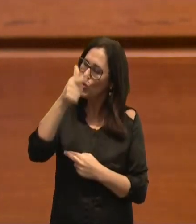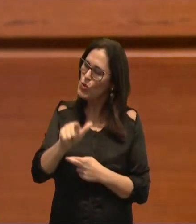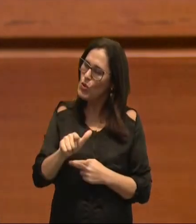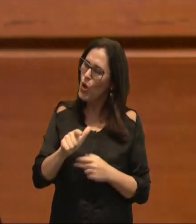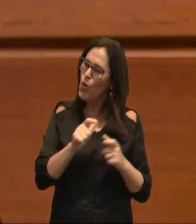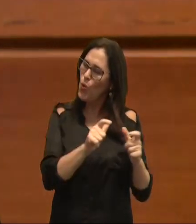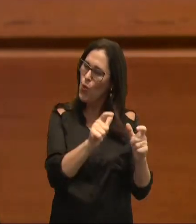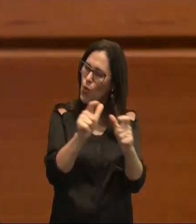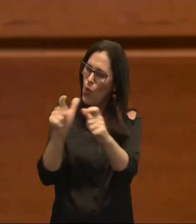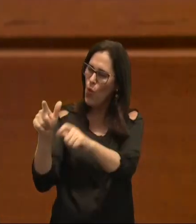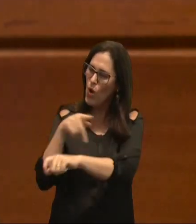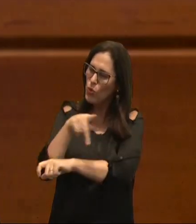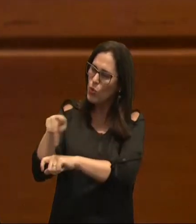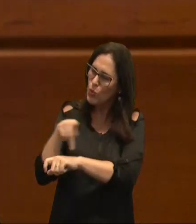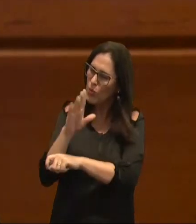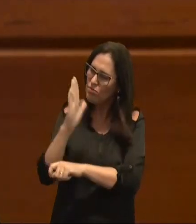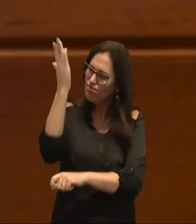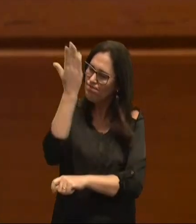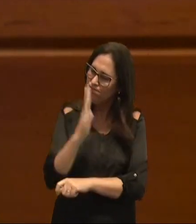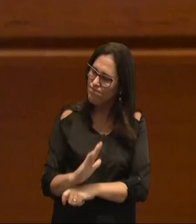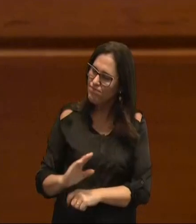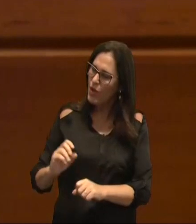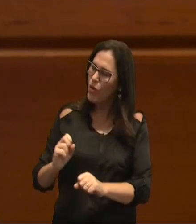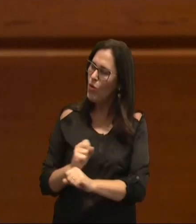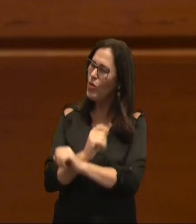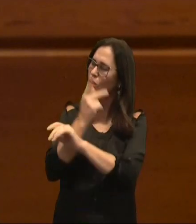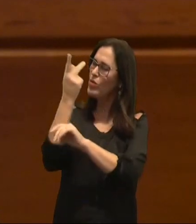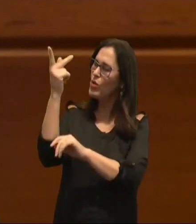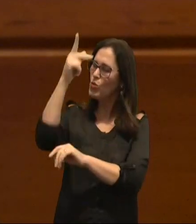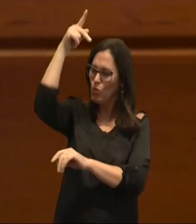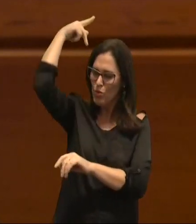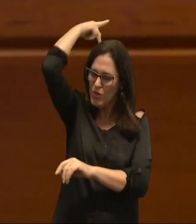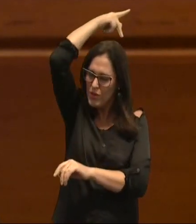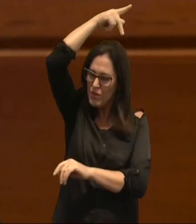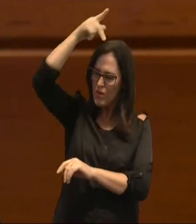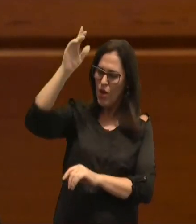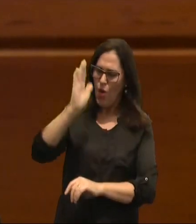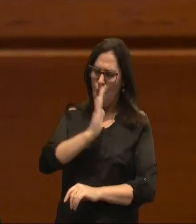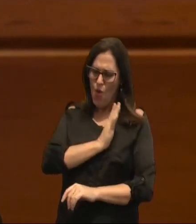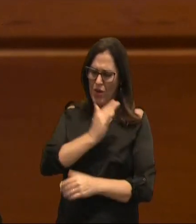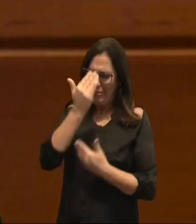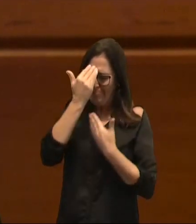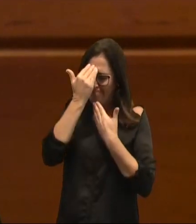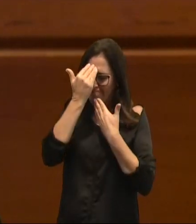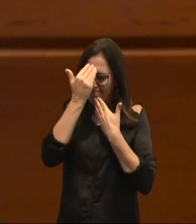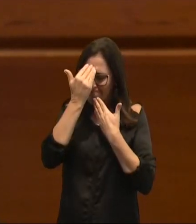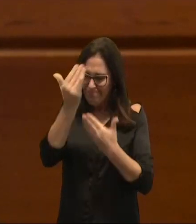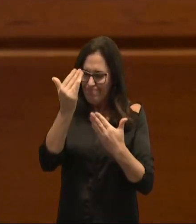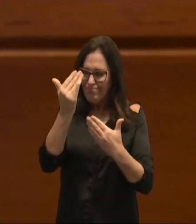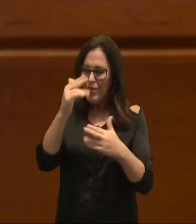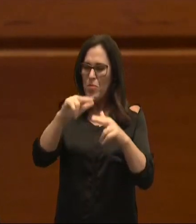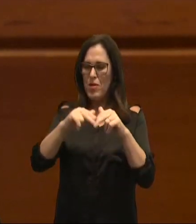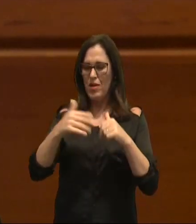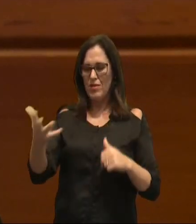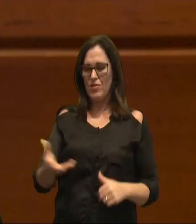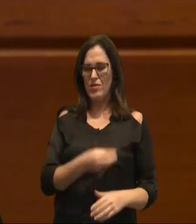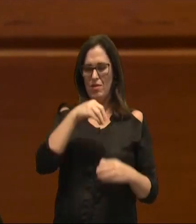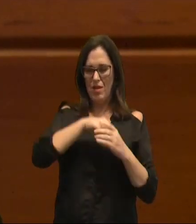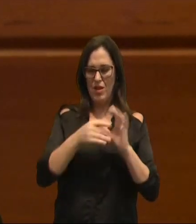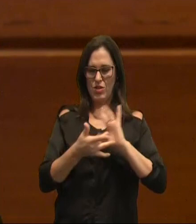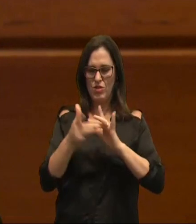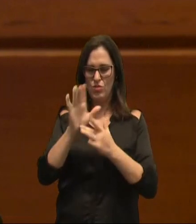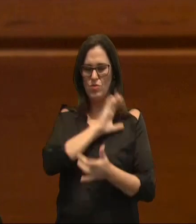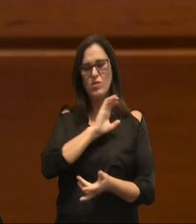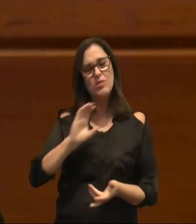locais desse país, glorificando o Teu santo nome, Senhor, com os corações gratos, ó Pai, pela salvação em Cristo